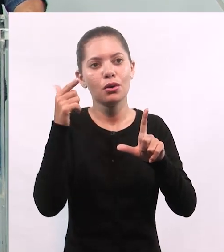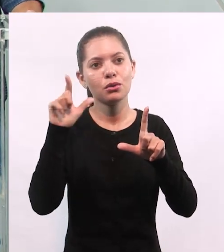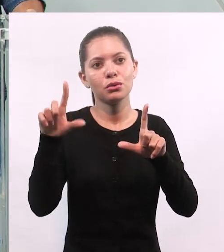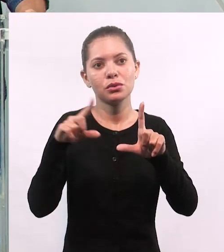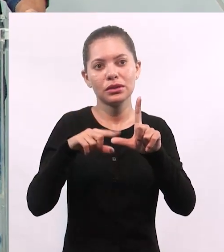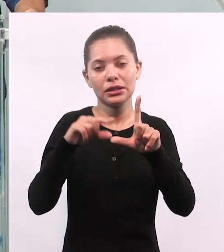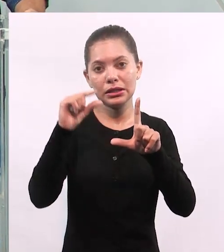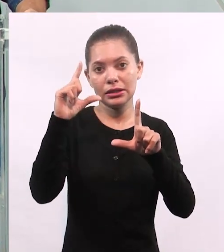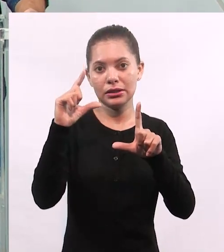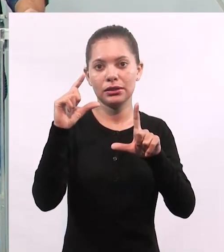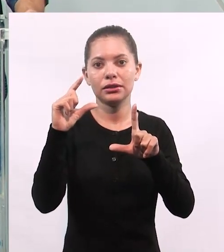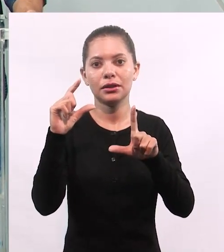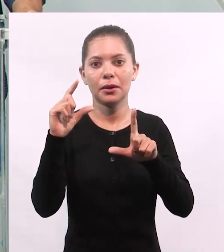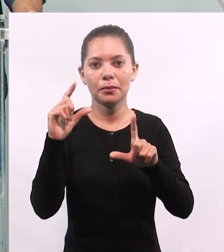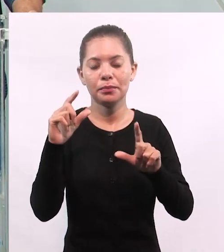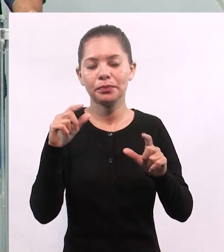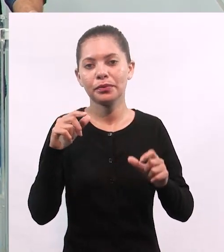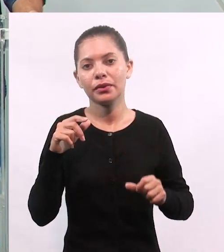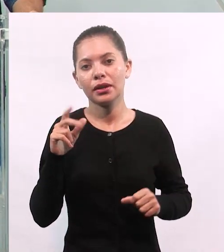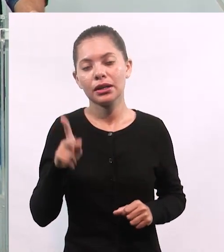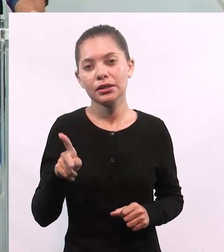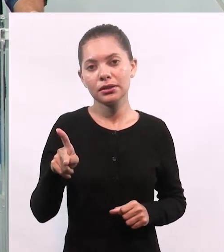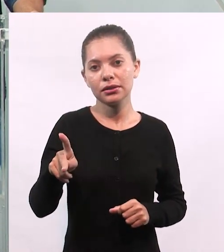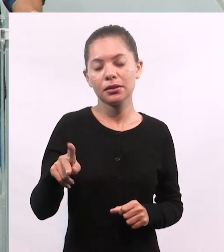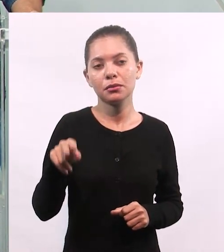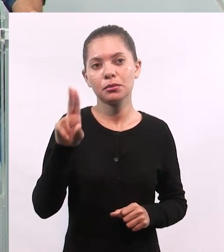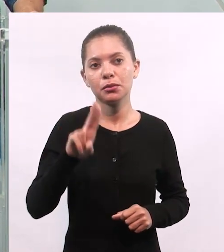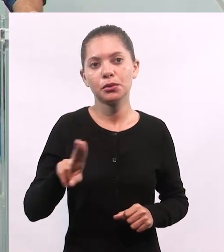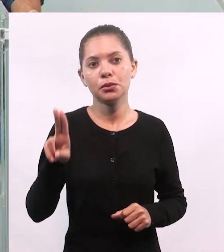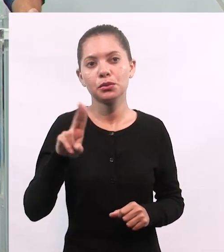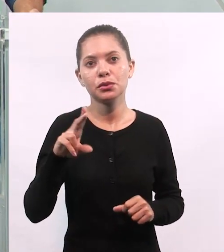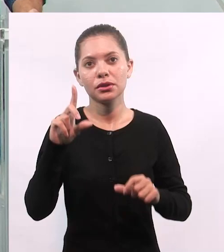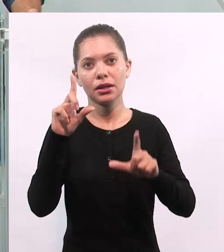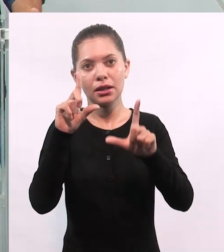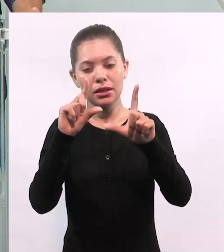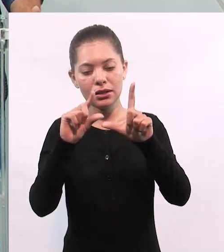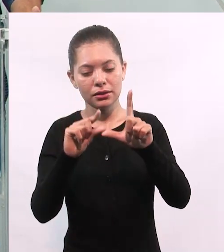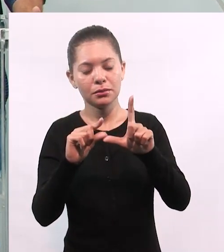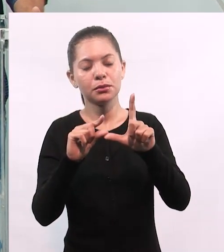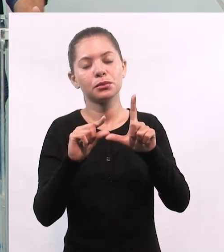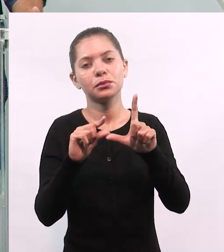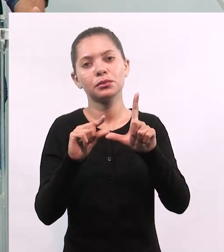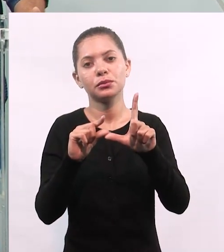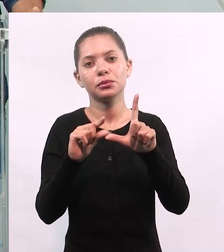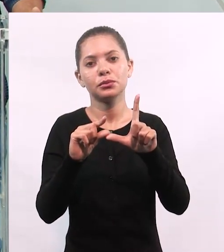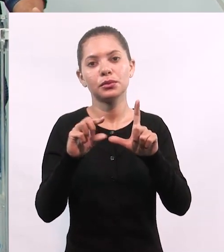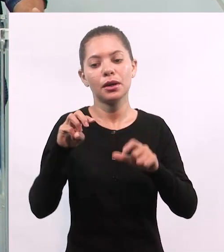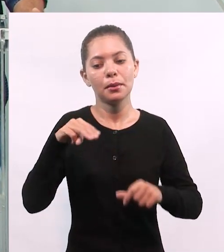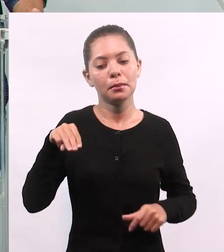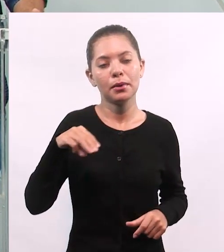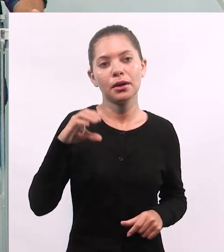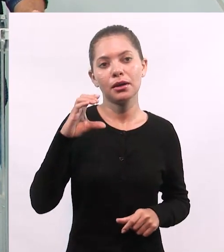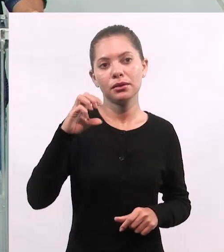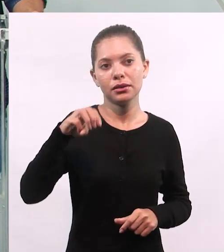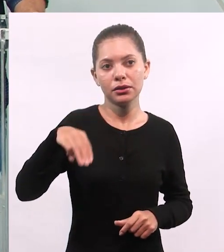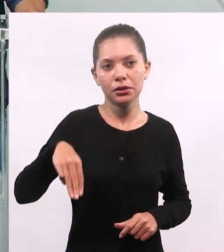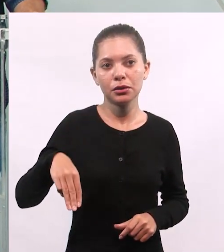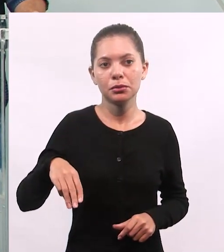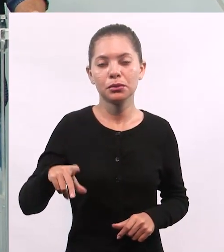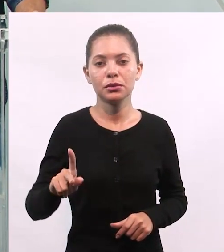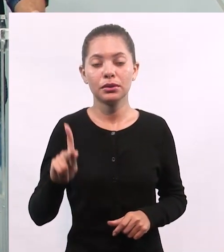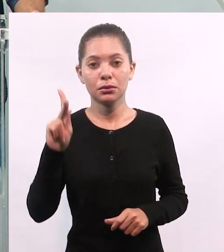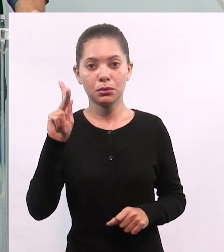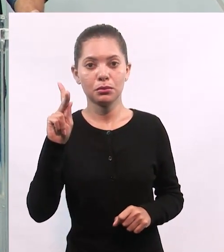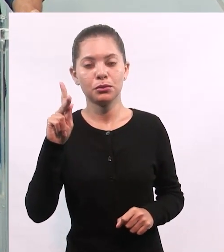Por padrão, a gente sempre utiliza unidades de medida com letras minúsculas. Metro, centímetro,